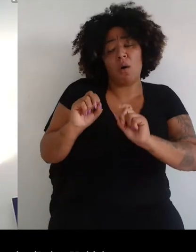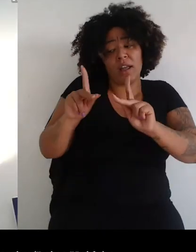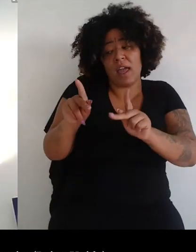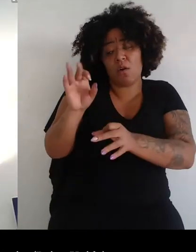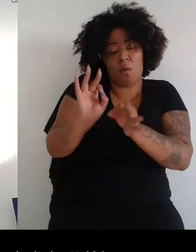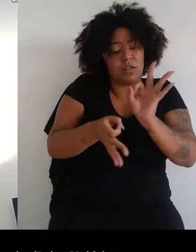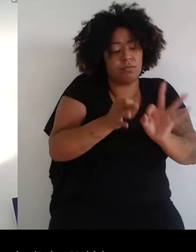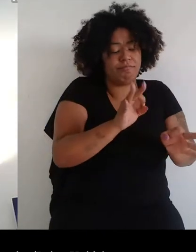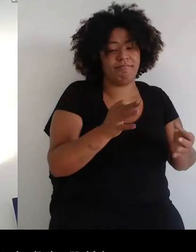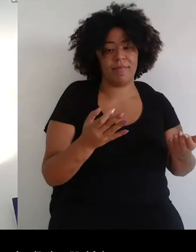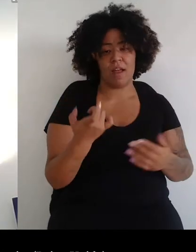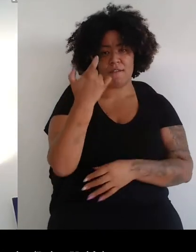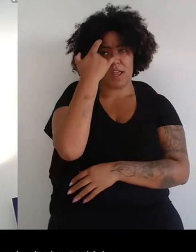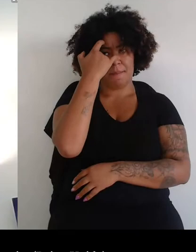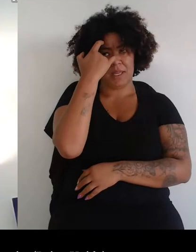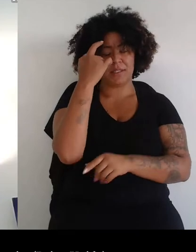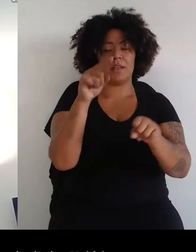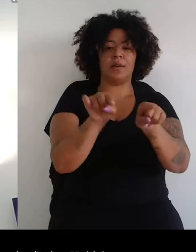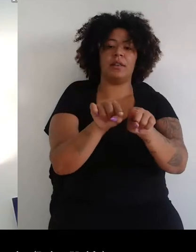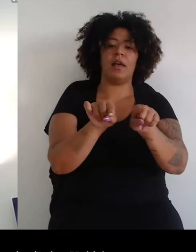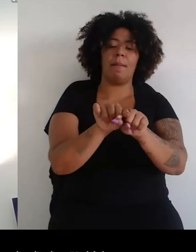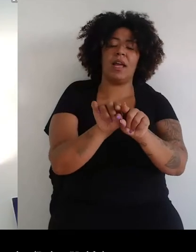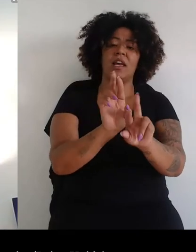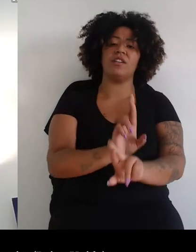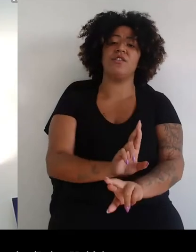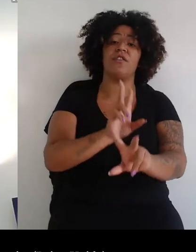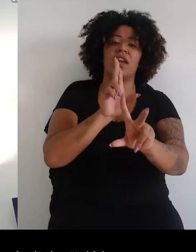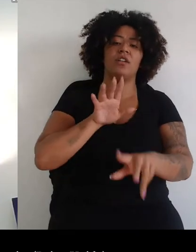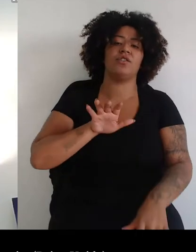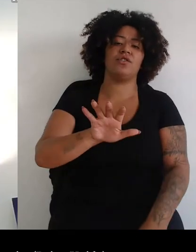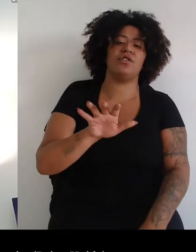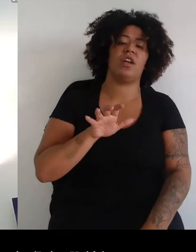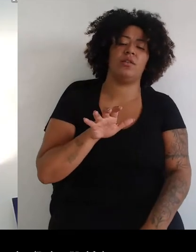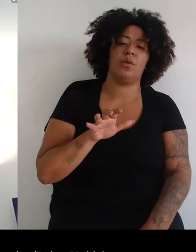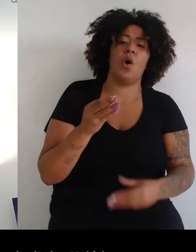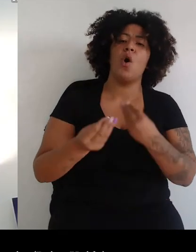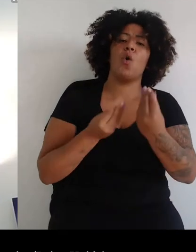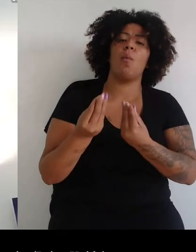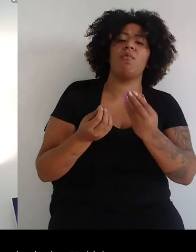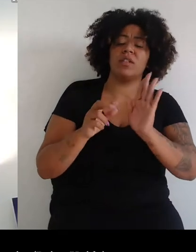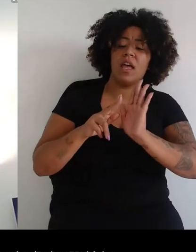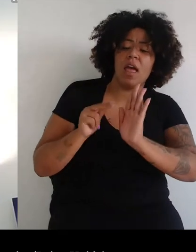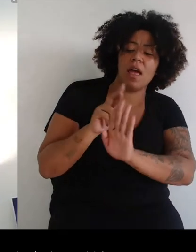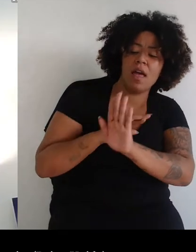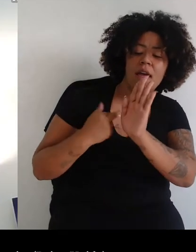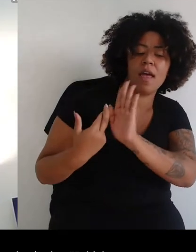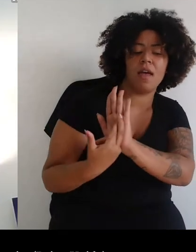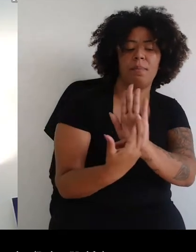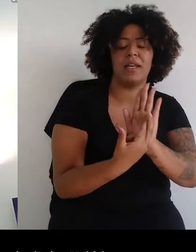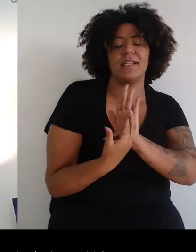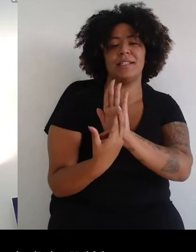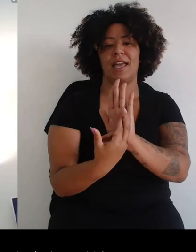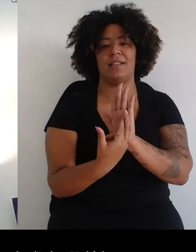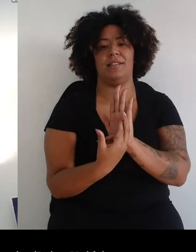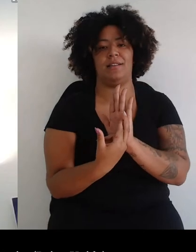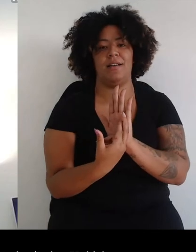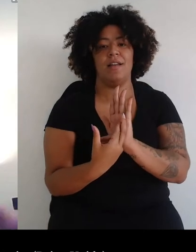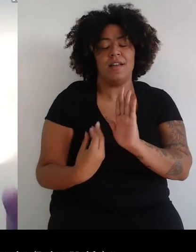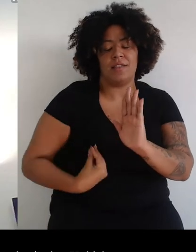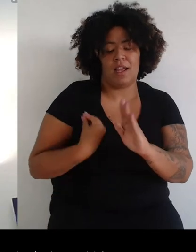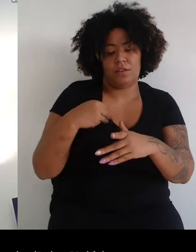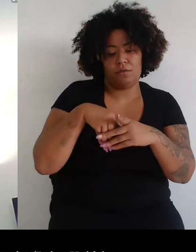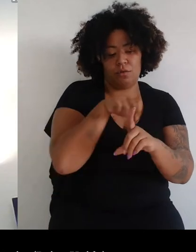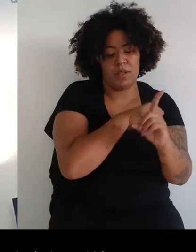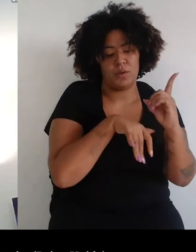fiquei pensando então nessas diferentes formas de auto representação que estavam disponíveis a